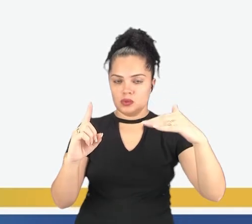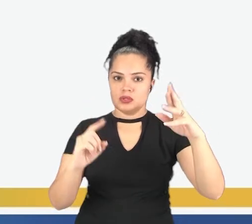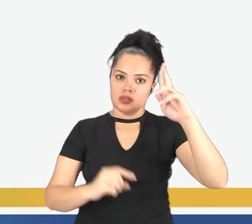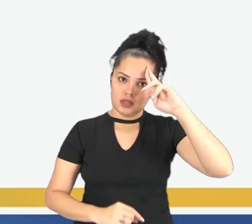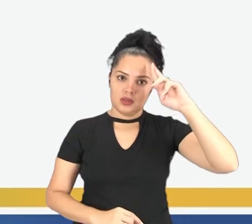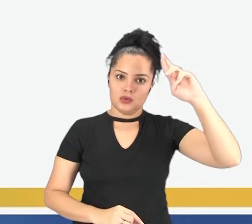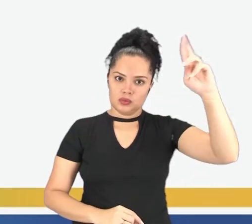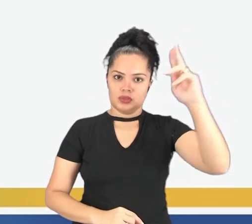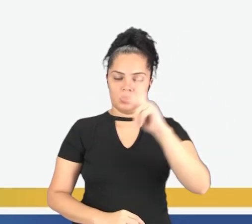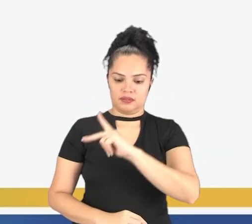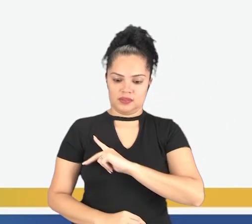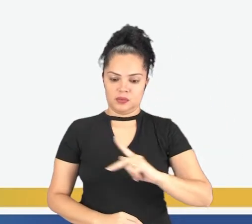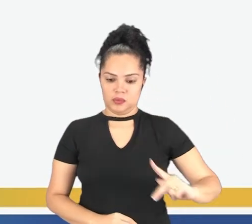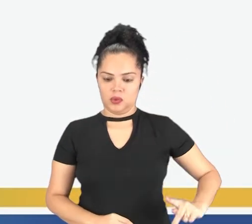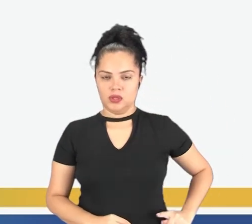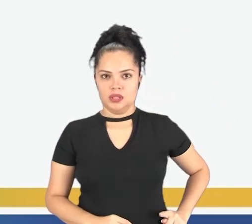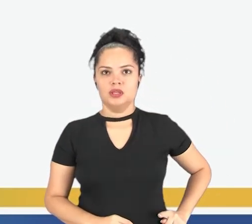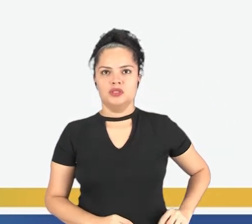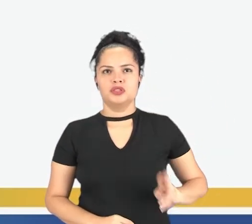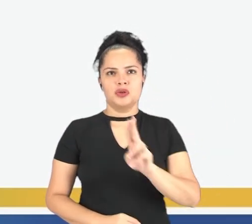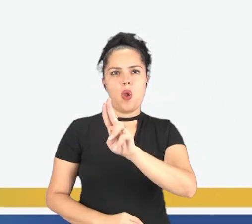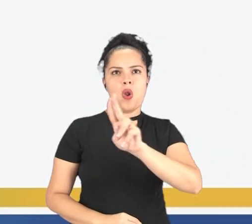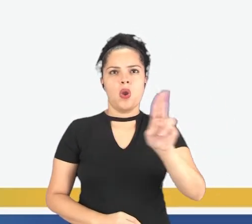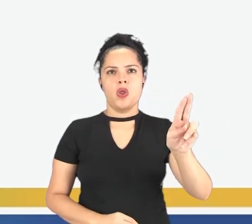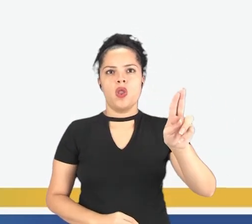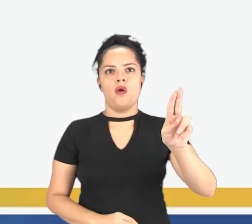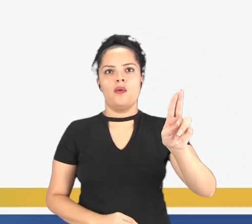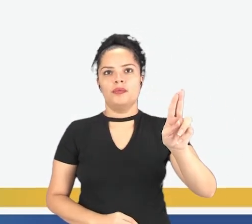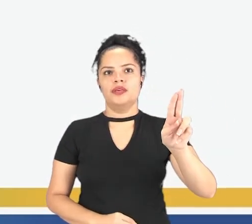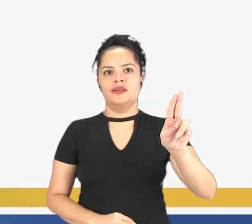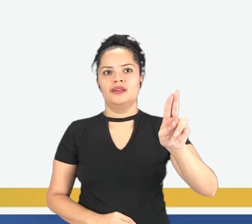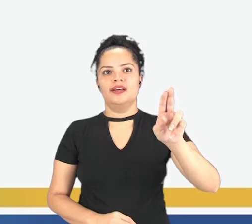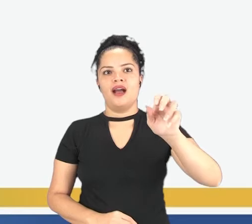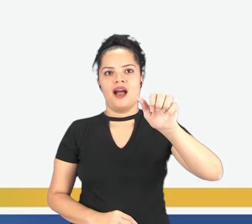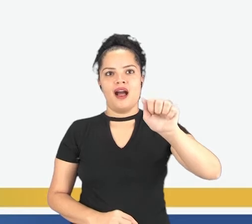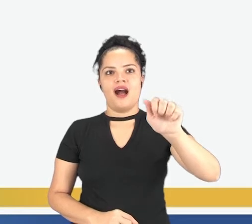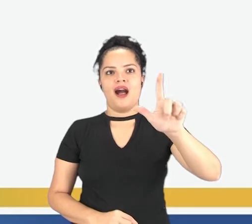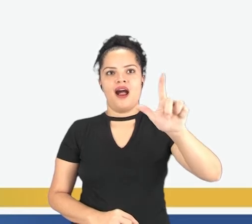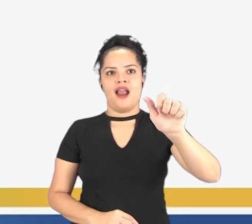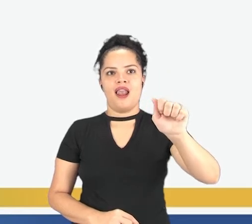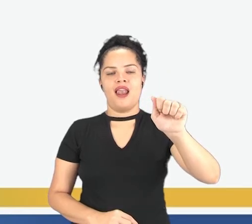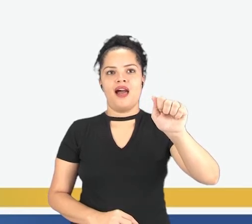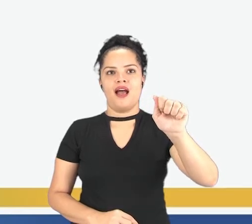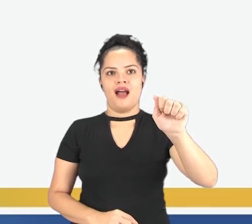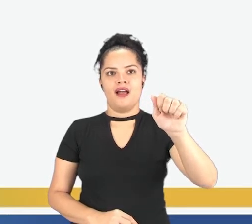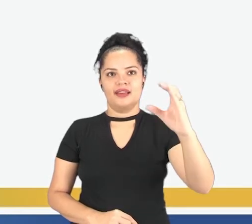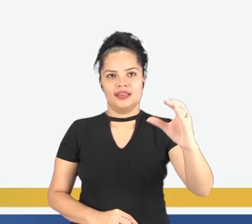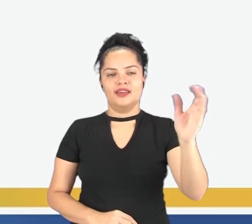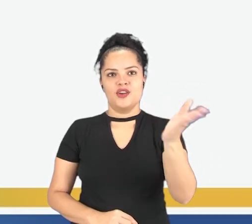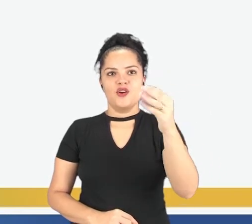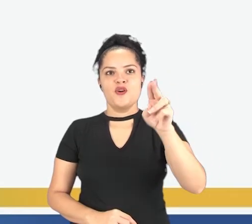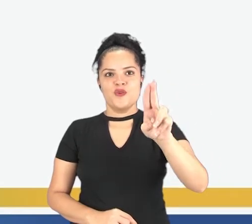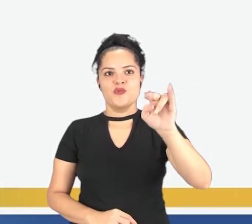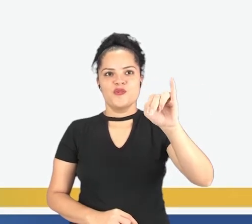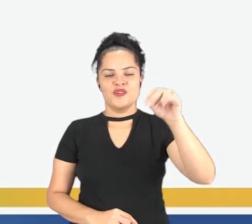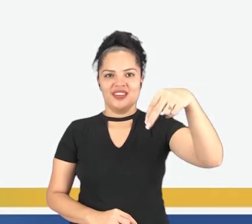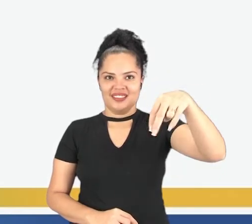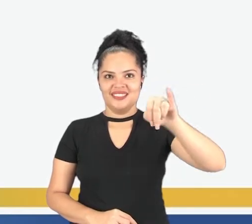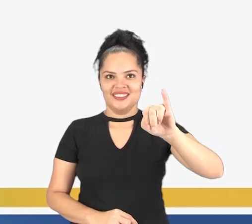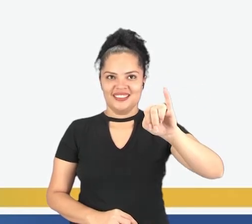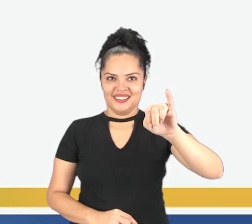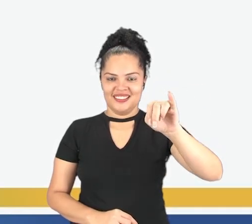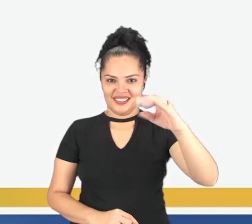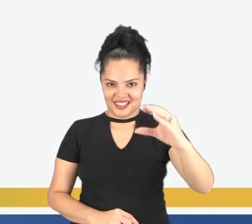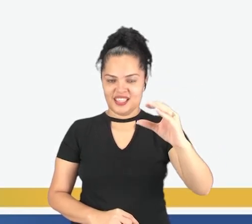né, que recebia o título de Alak o Inique, tá? E seus descendentes eram considerados como representantes do poder divino na Terra, como se